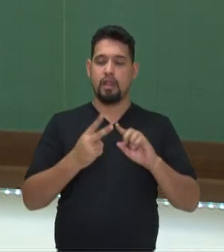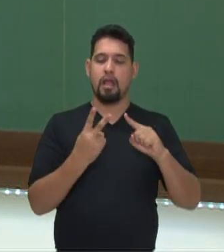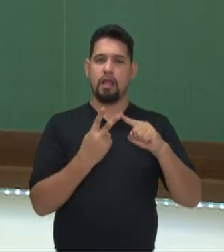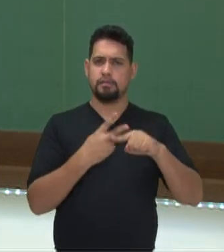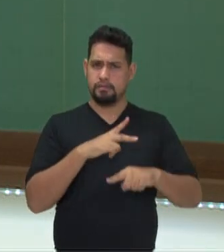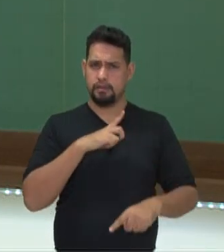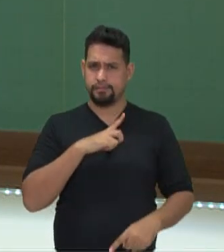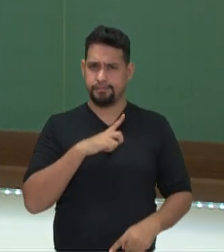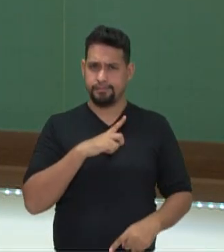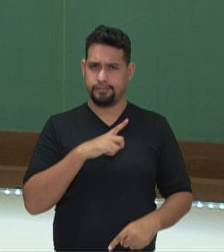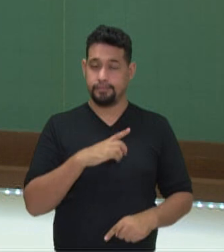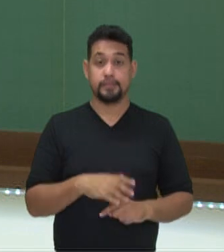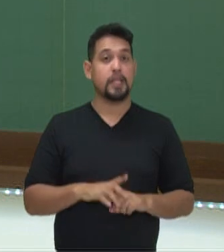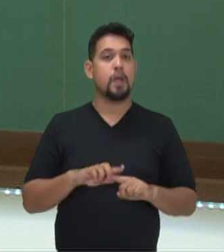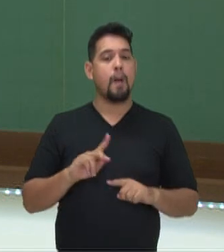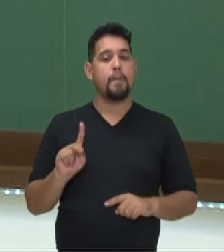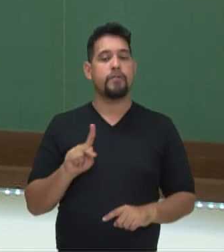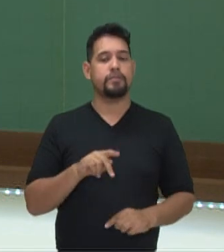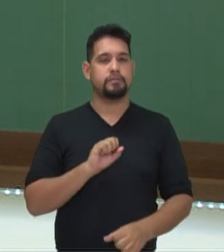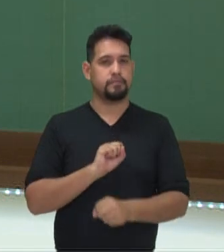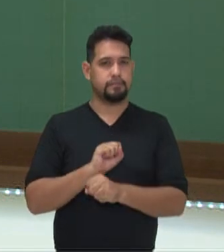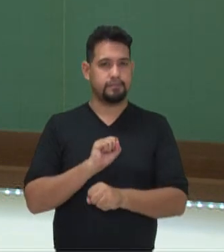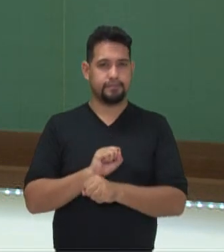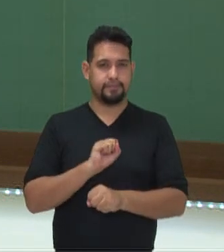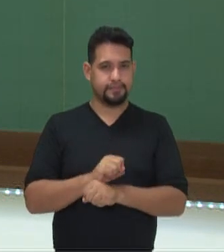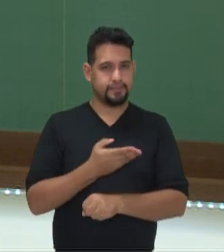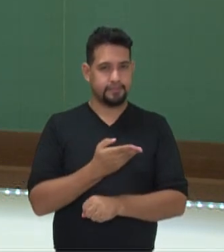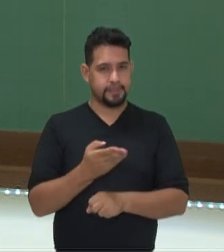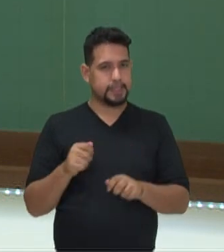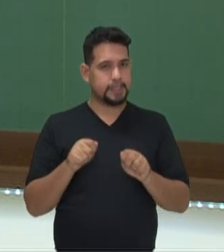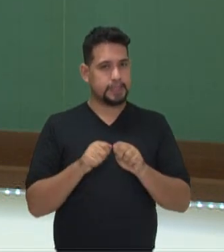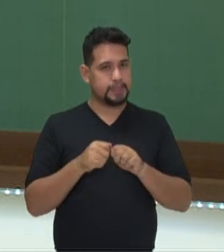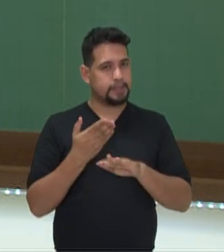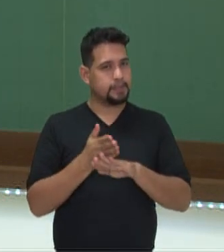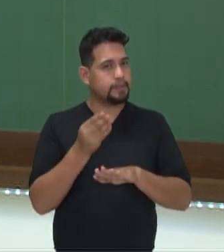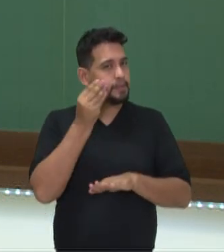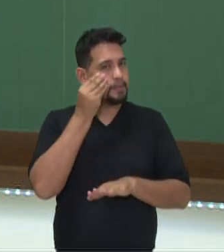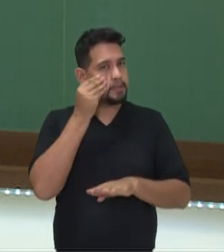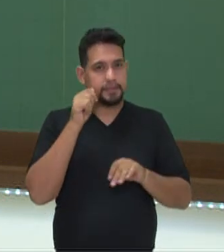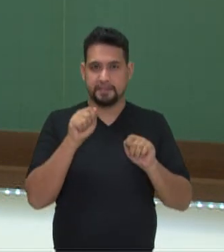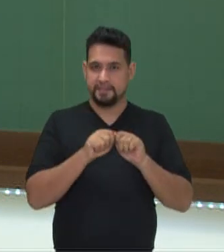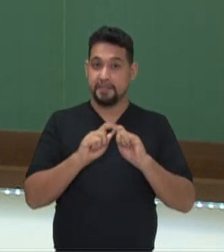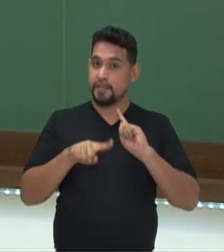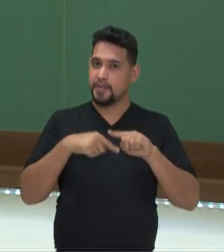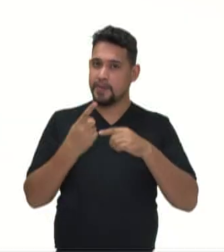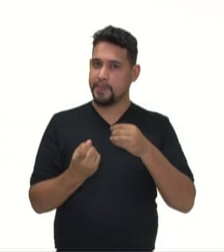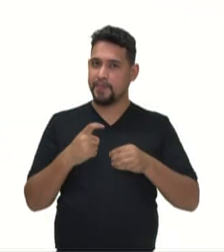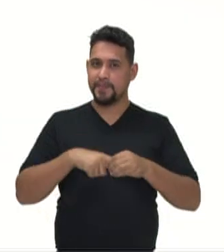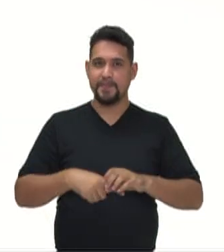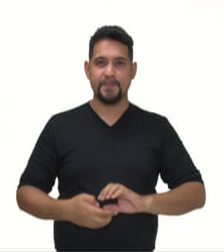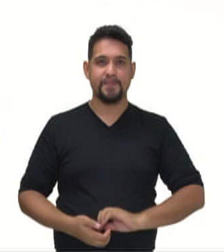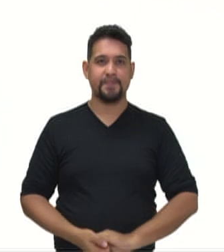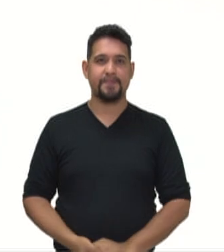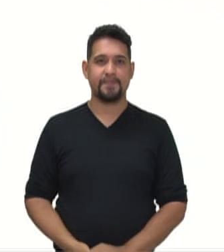raiz, ok? Então a professora vai dar um tempinho para vocês tentarem fazer, ok?